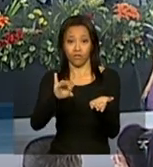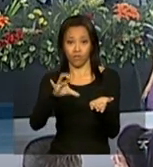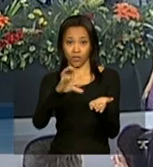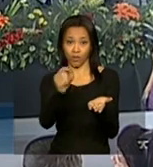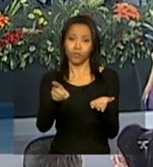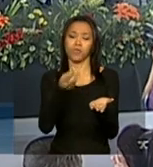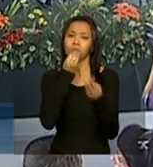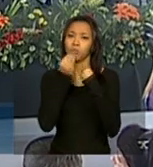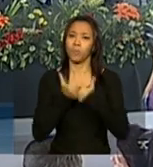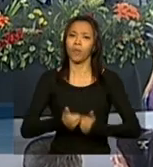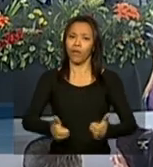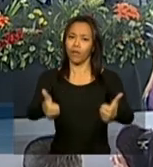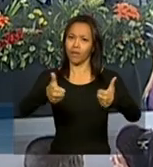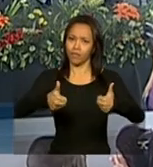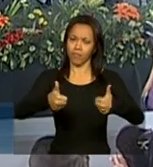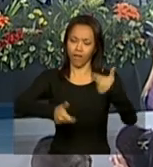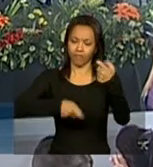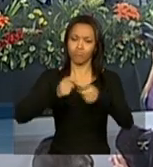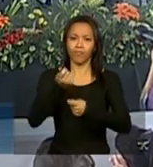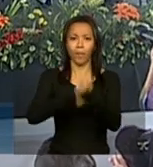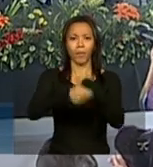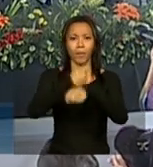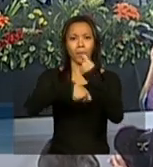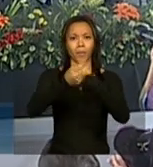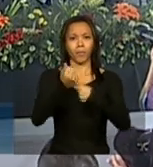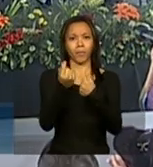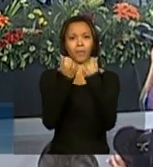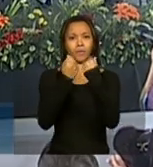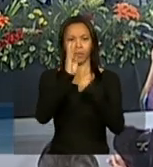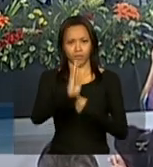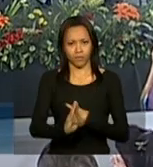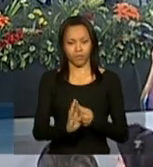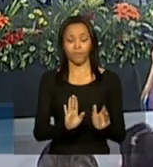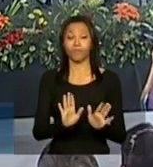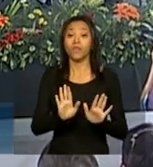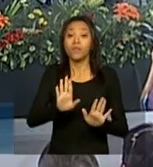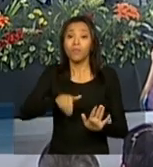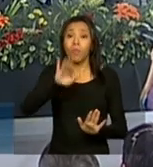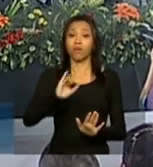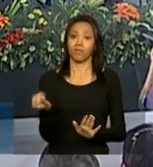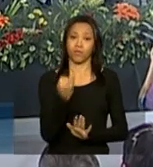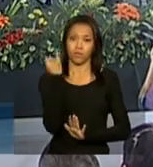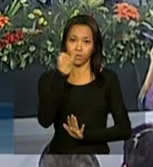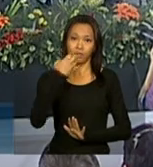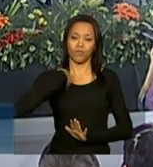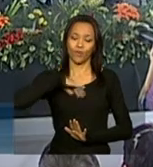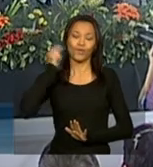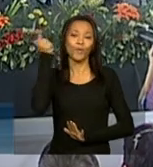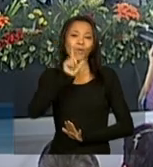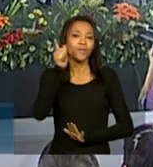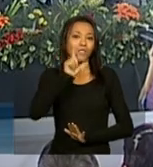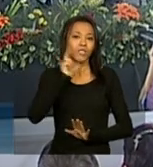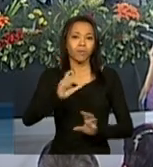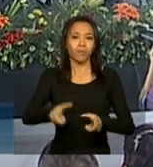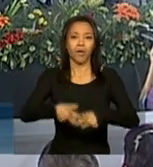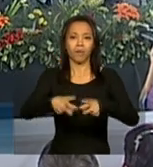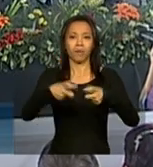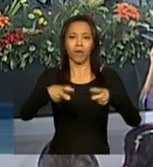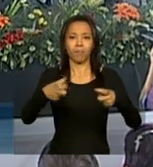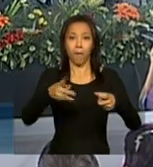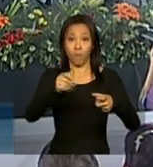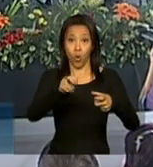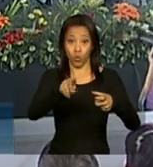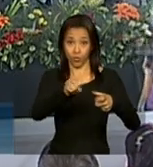brasileira. O mais importante, senhora presidenta, é que conseguimos crescer em produtividade,